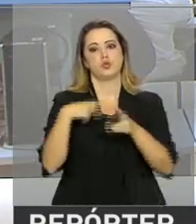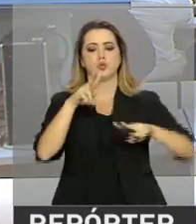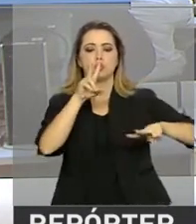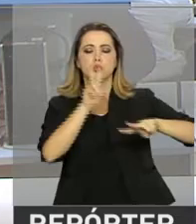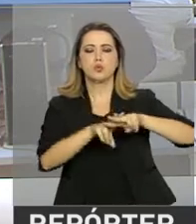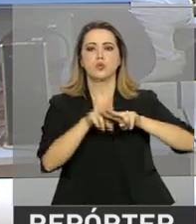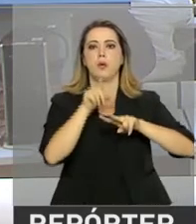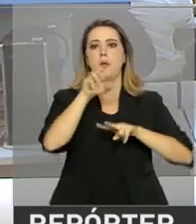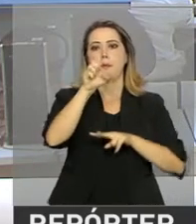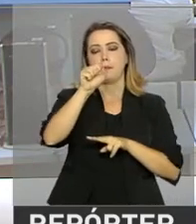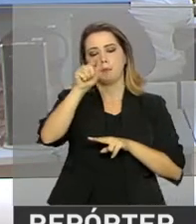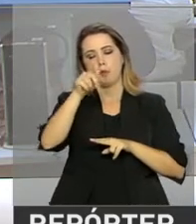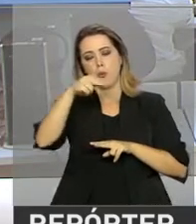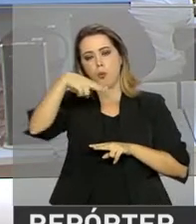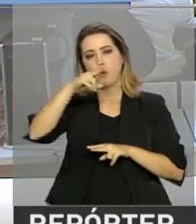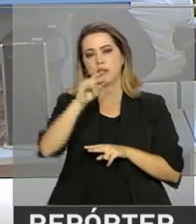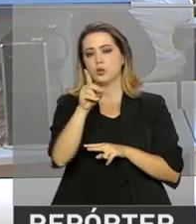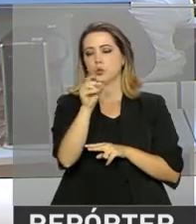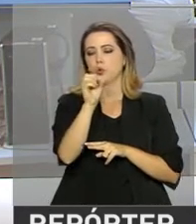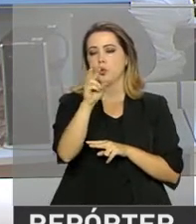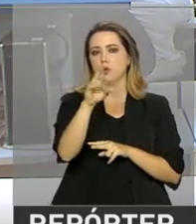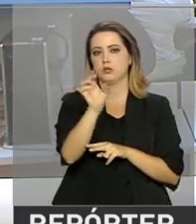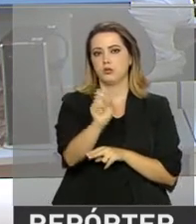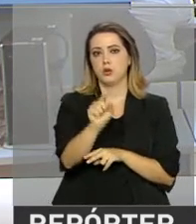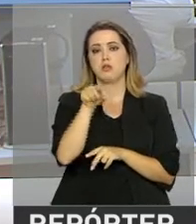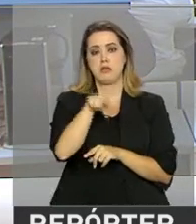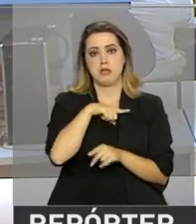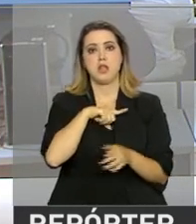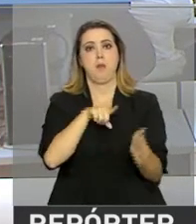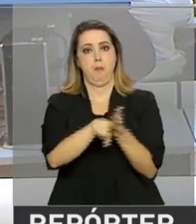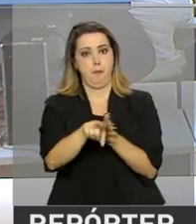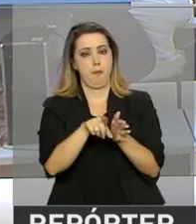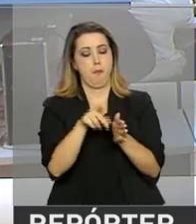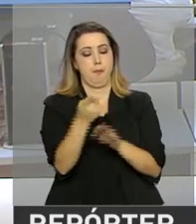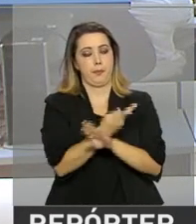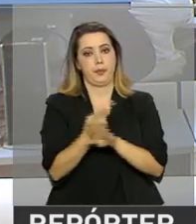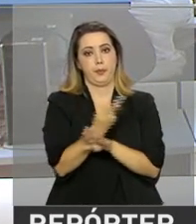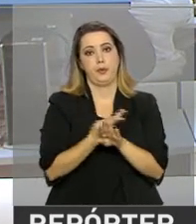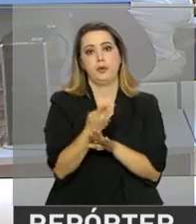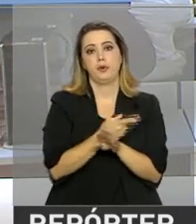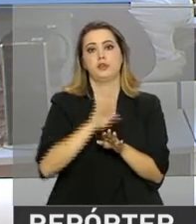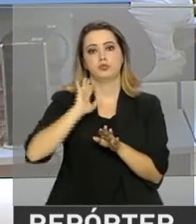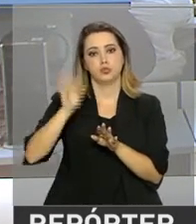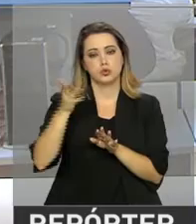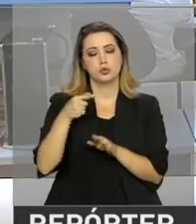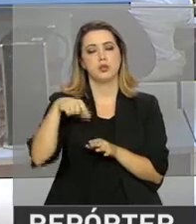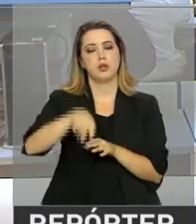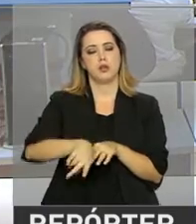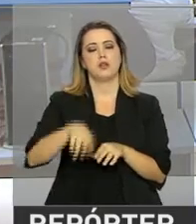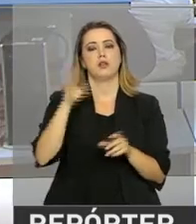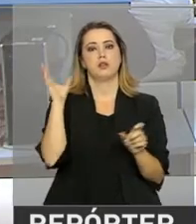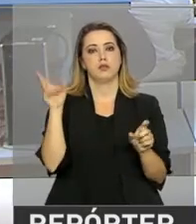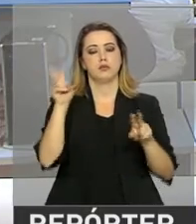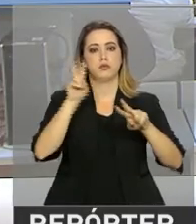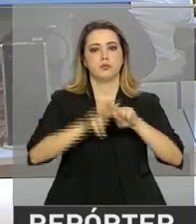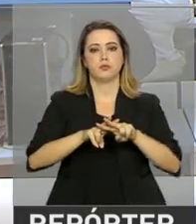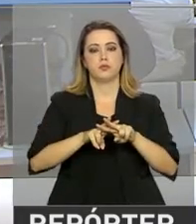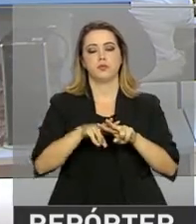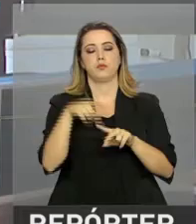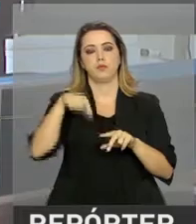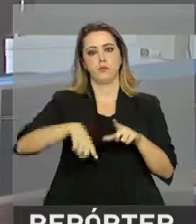cometido assassinatos por encomenda e era um dos criminosos mais procurados daquele país. Ele foi preso em Brasília em